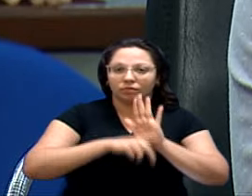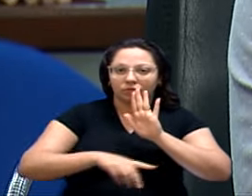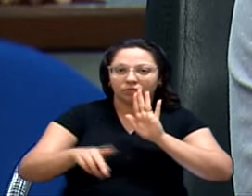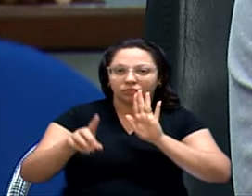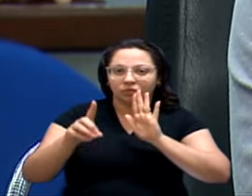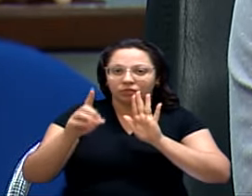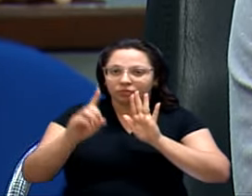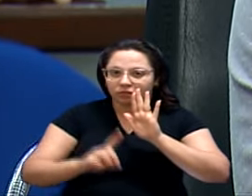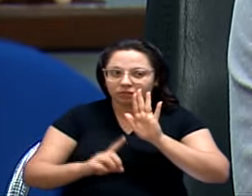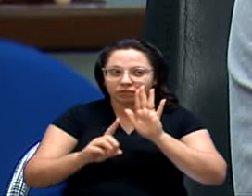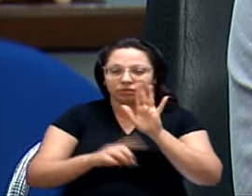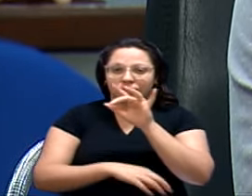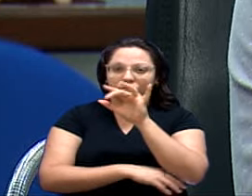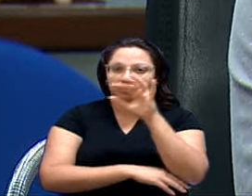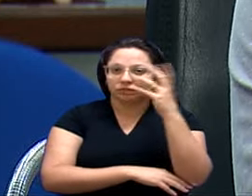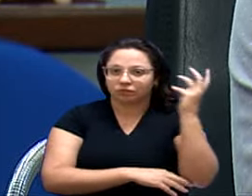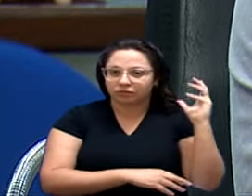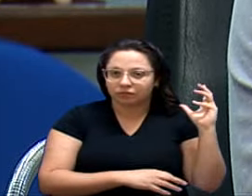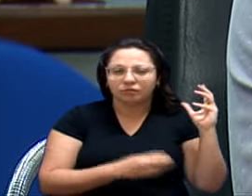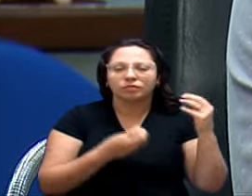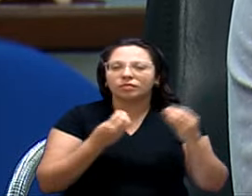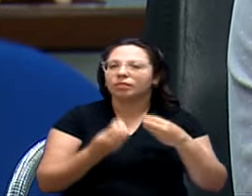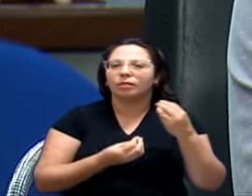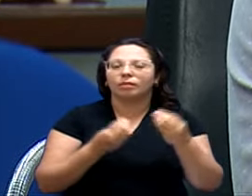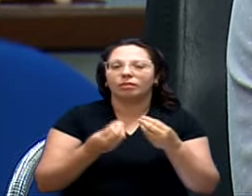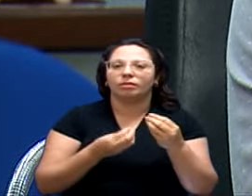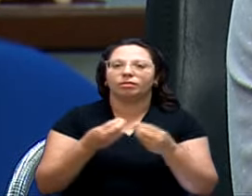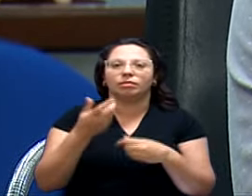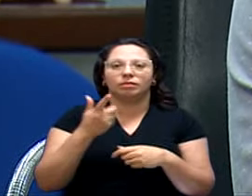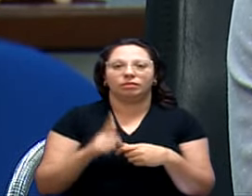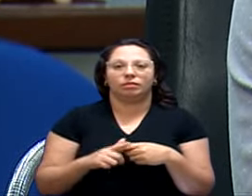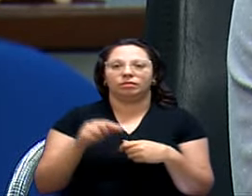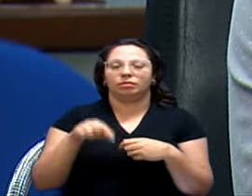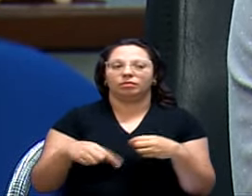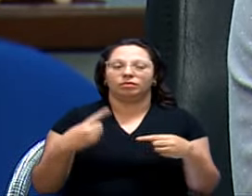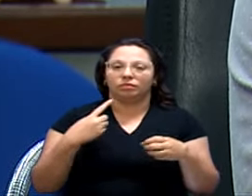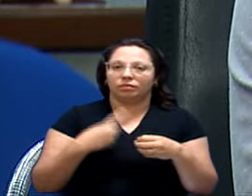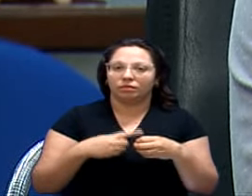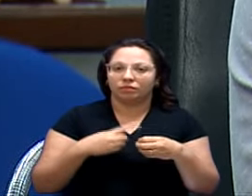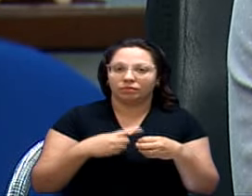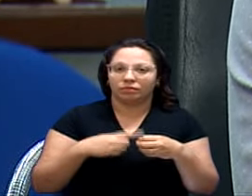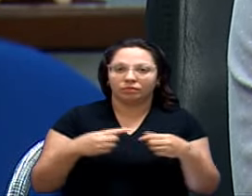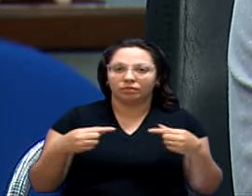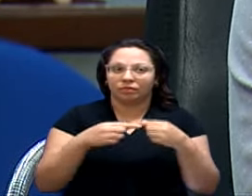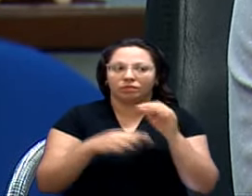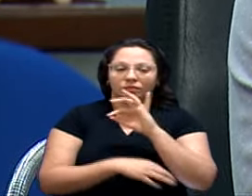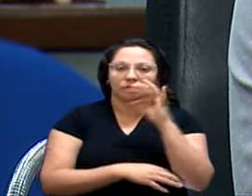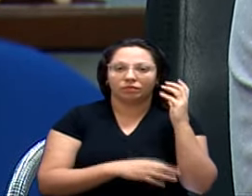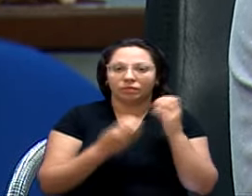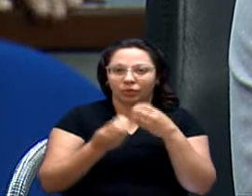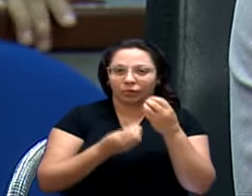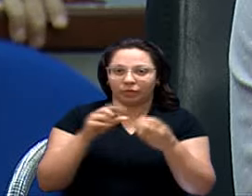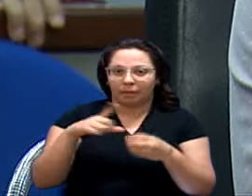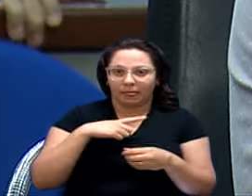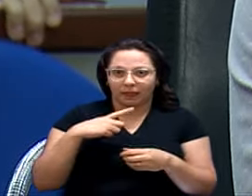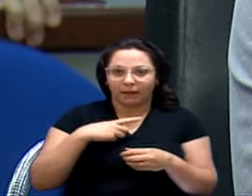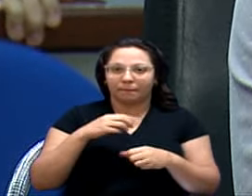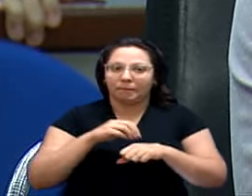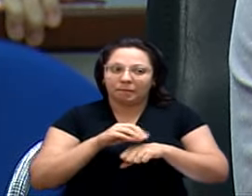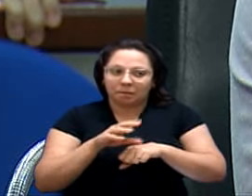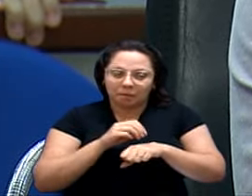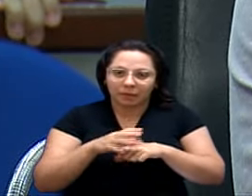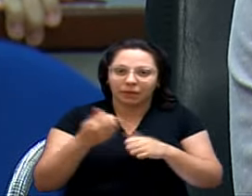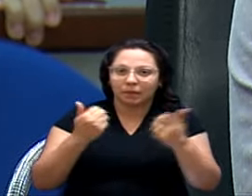ambiental e quais ações estão previstas para garantir que o município ten um diagnóstico ambiental alguma proposta